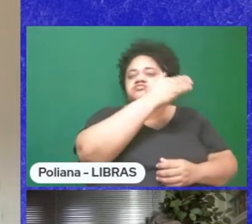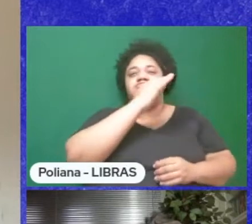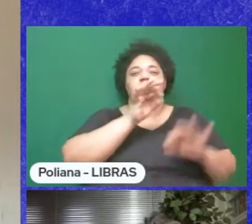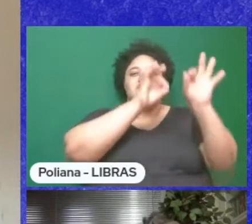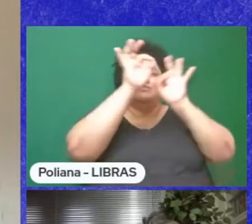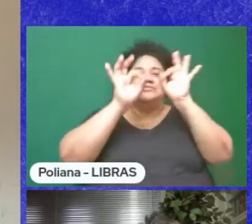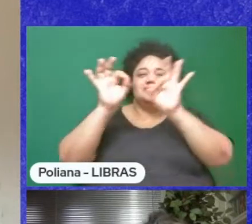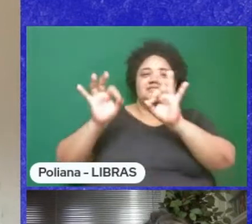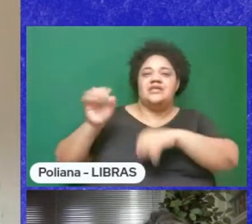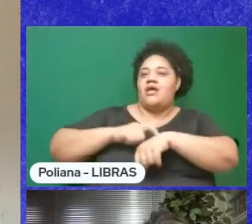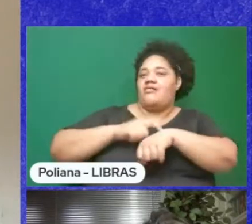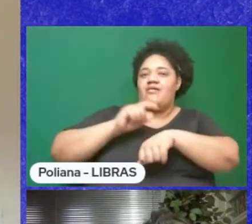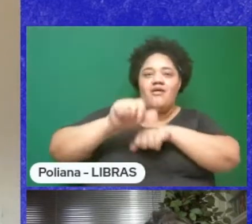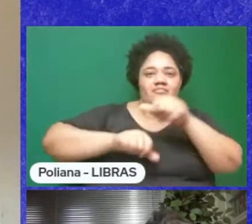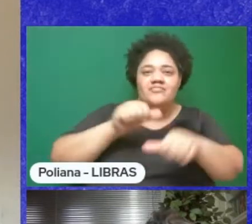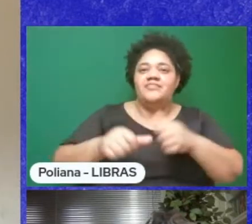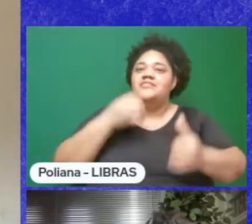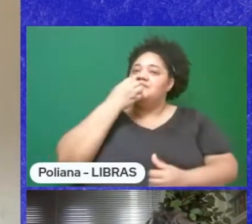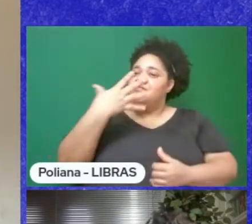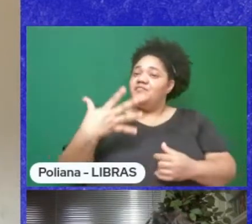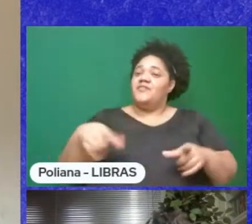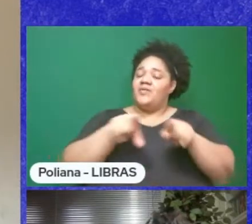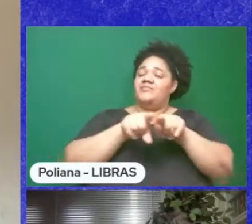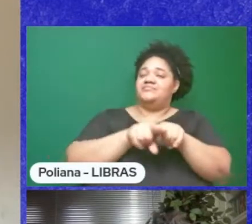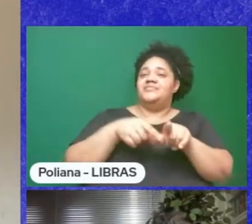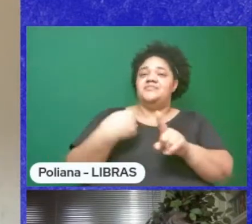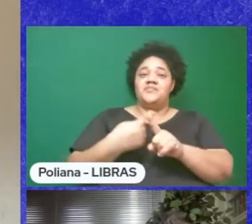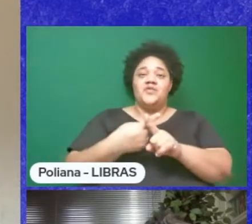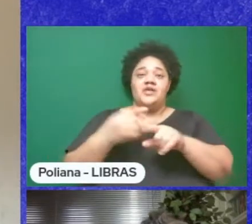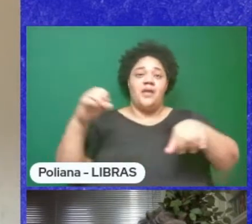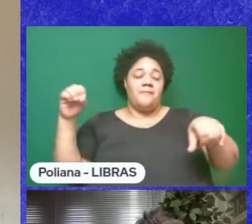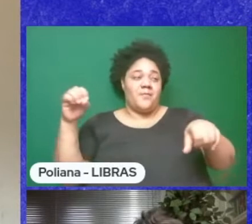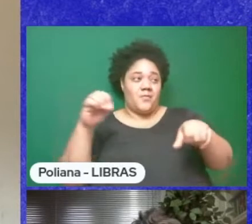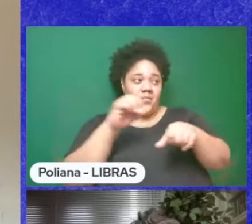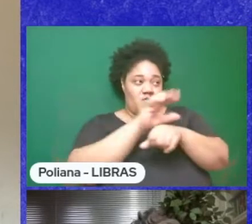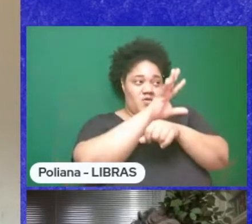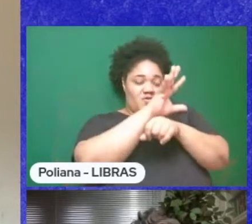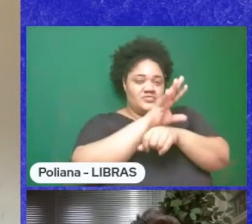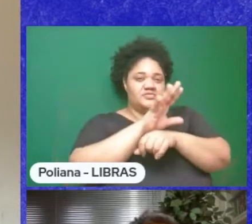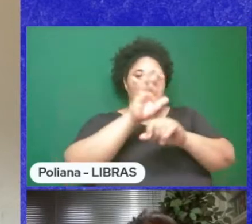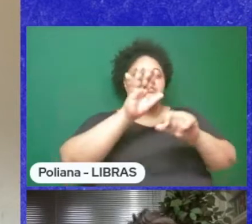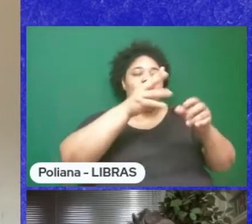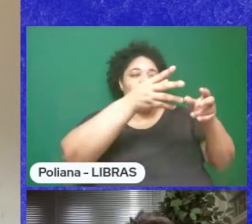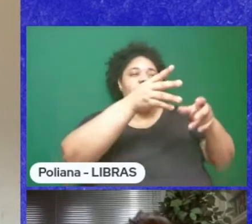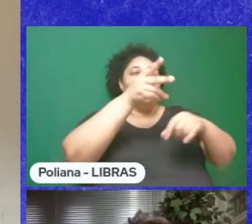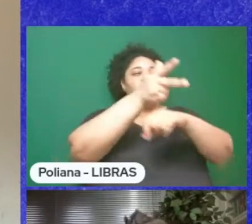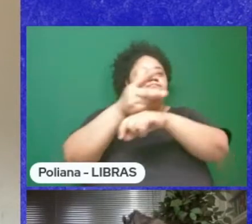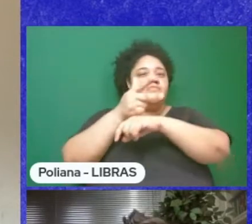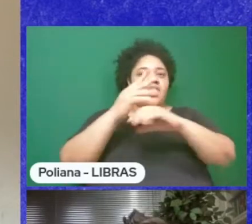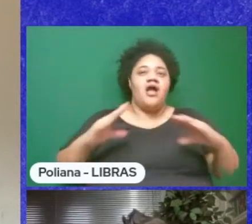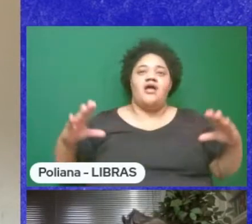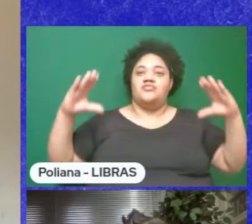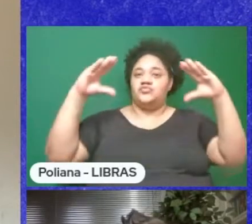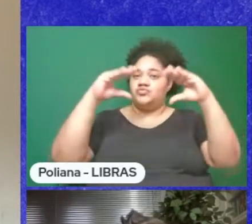última hora, assim, mas foi bom também, porque para projeção a gente teria que fazer essas imagens, captar essas imagens à noite. E à Sim.